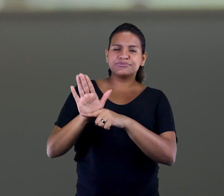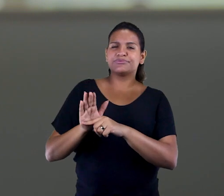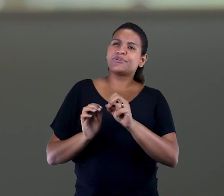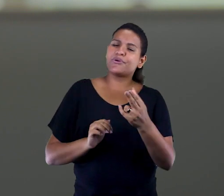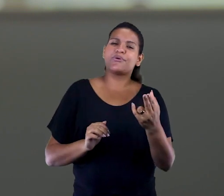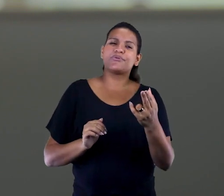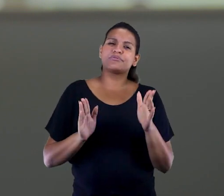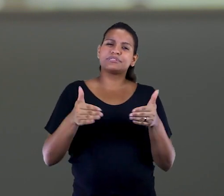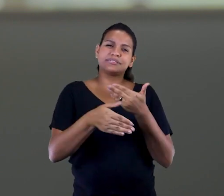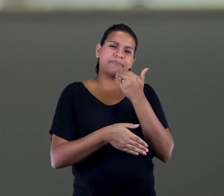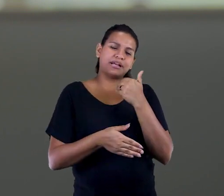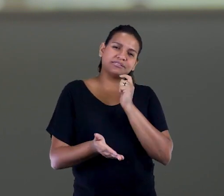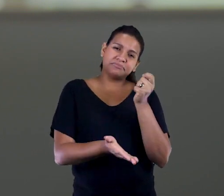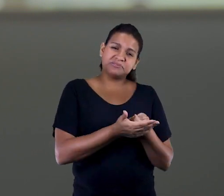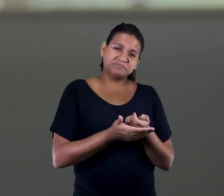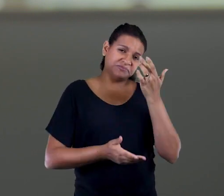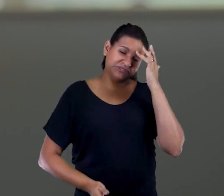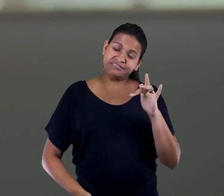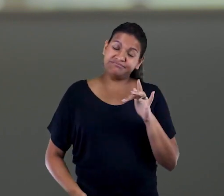básica. Então, foi isso.